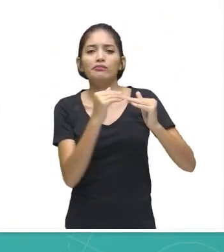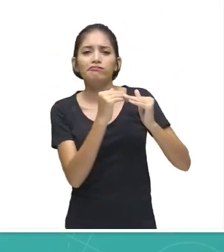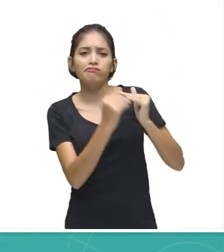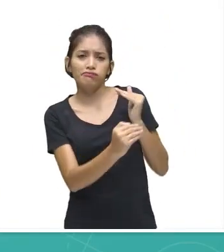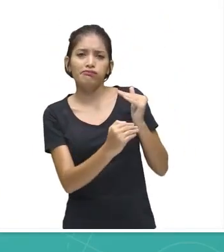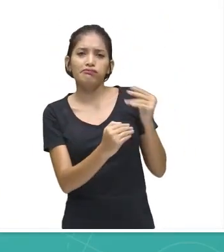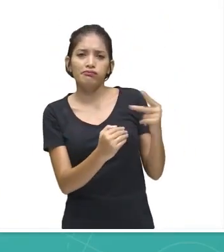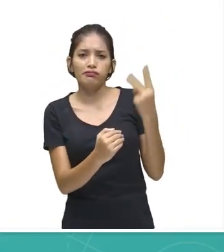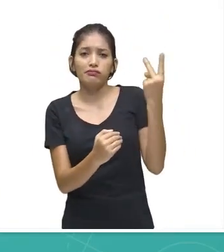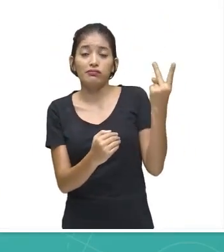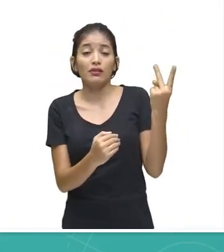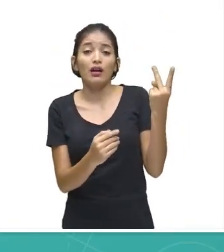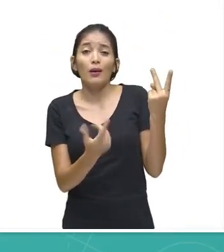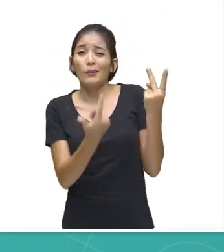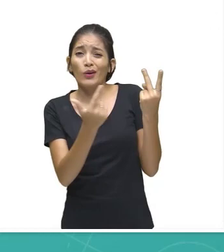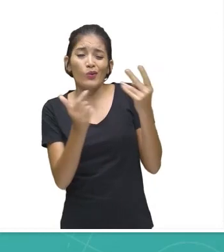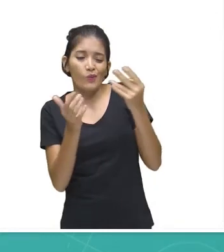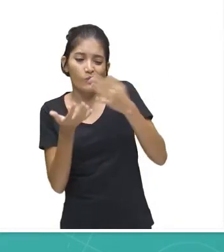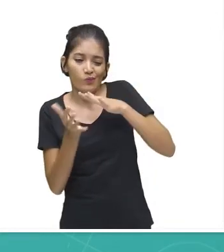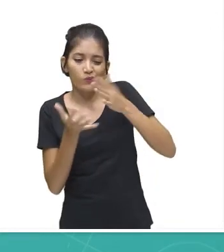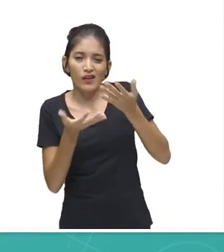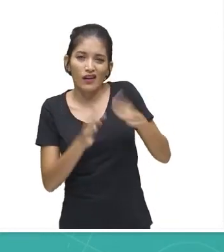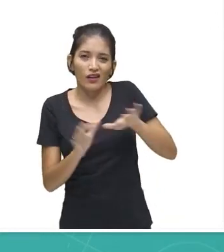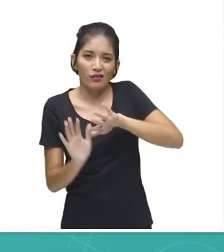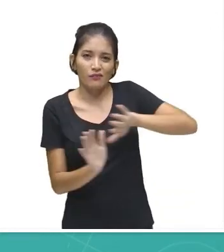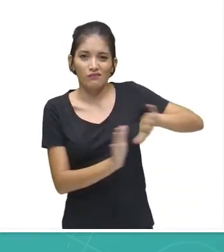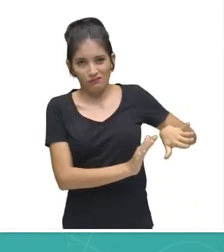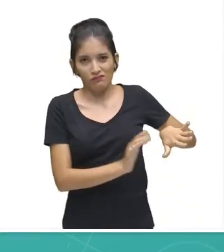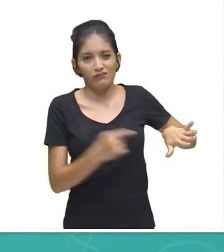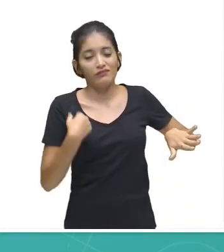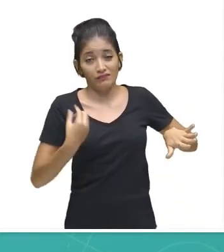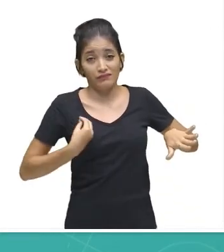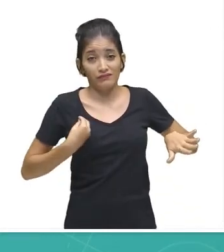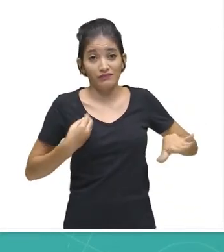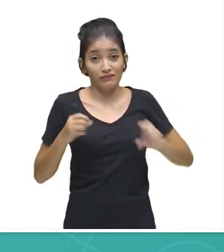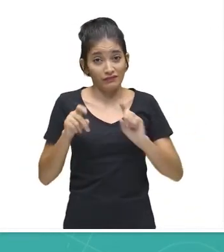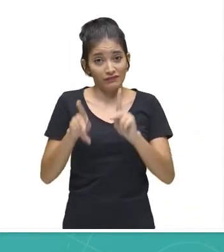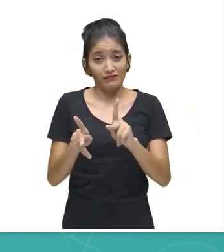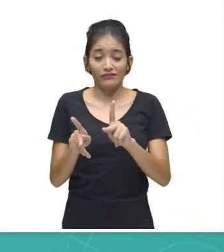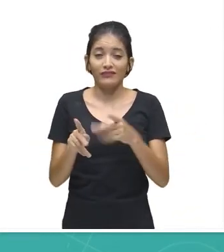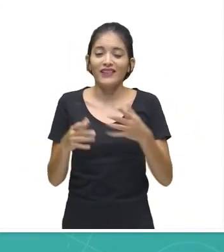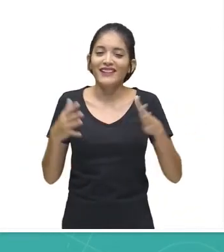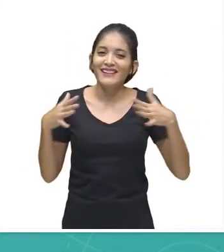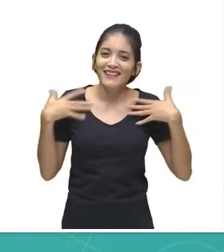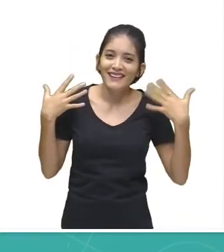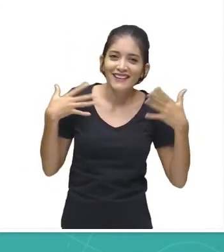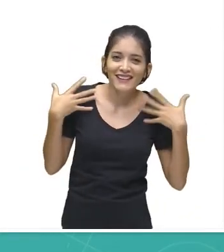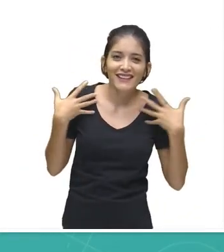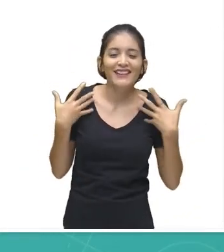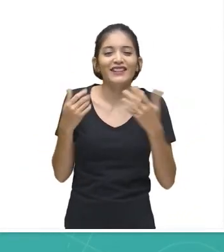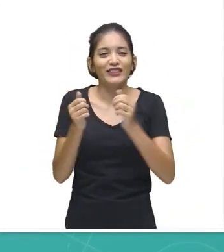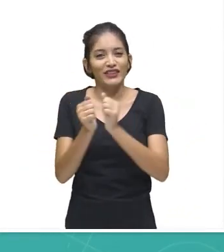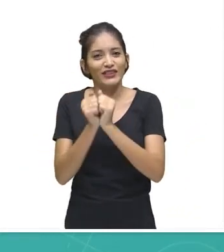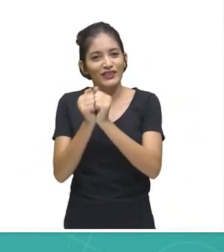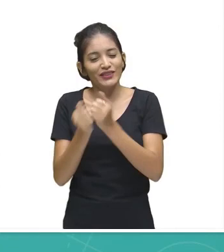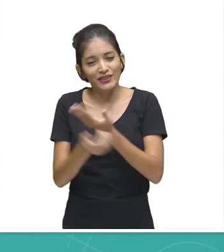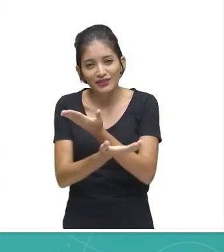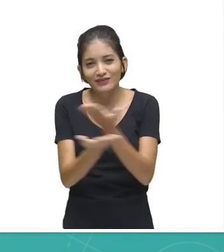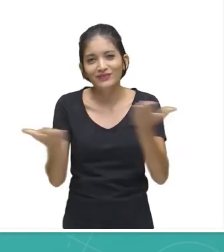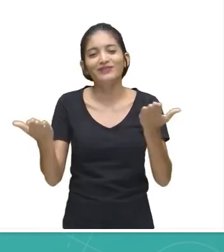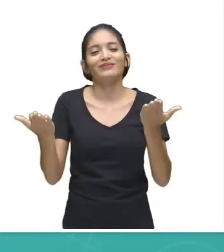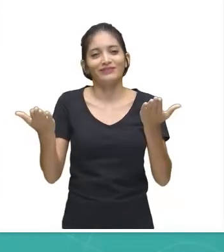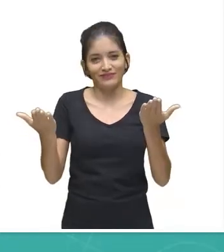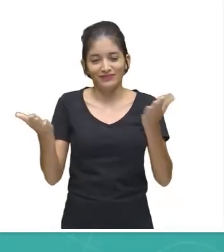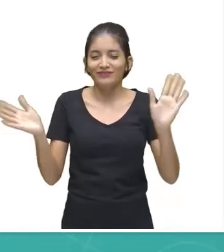contravalores para não querermos na nossa vida. Ok? Foi uma alegria ter estado com vocês,